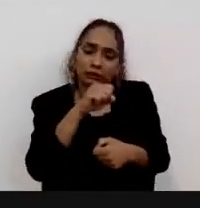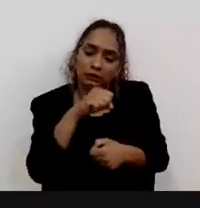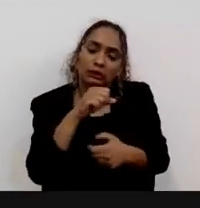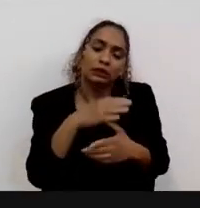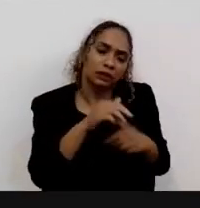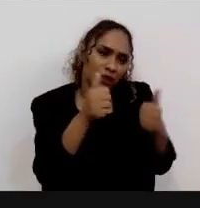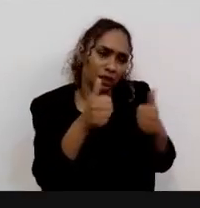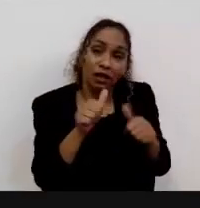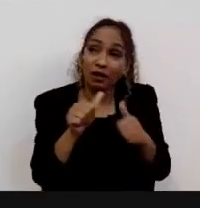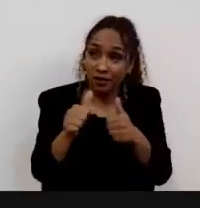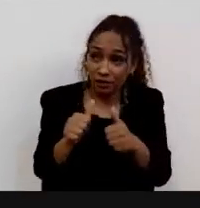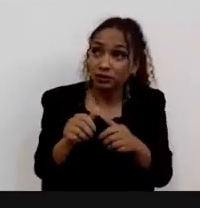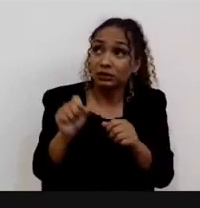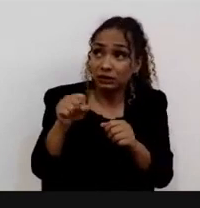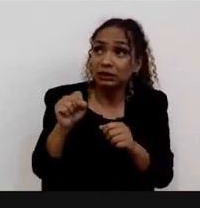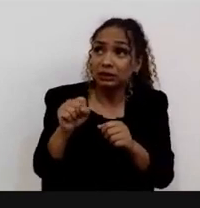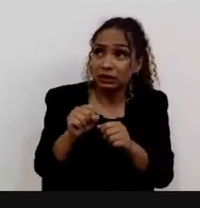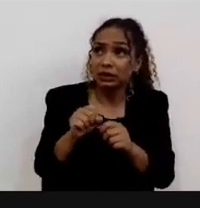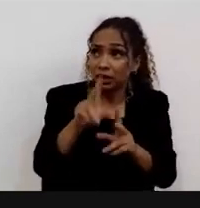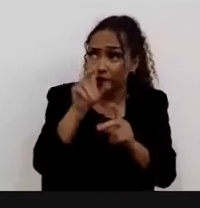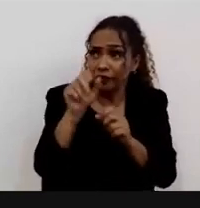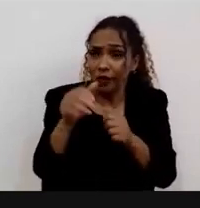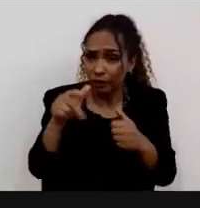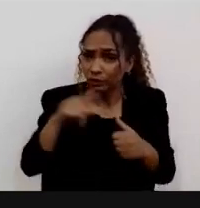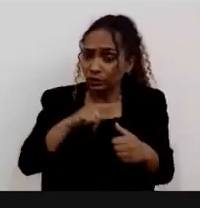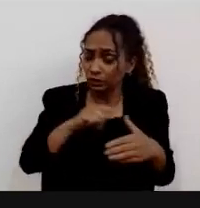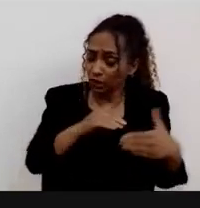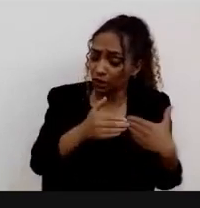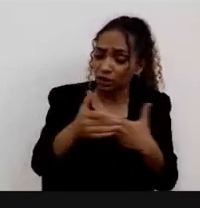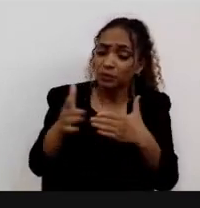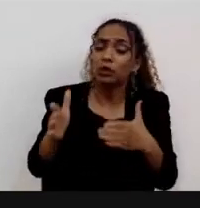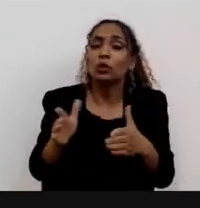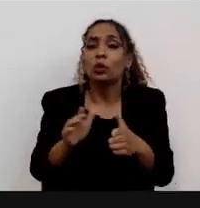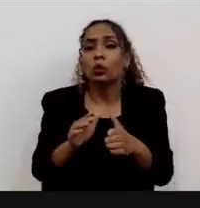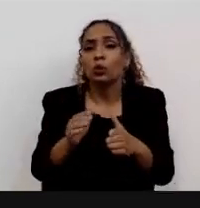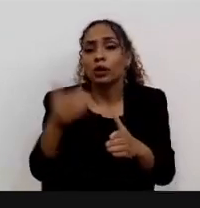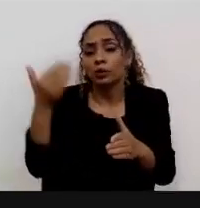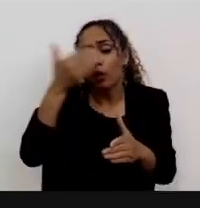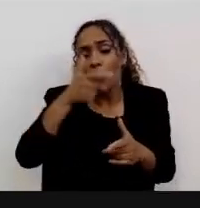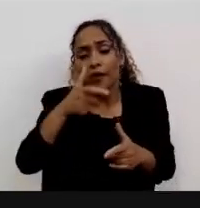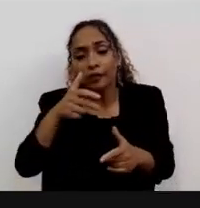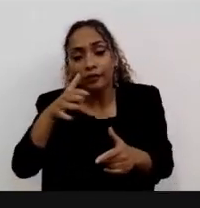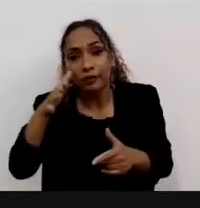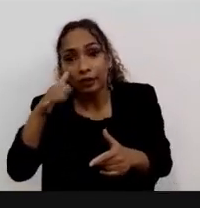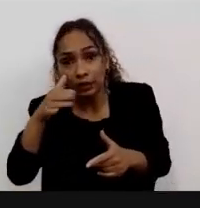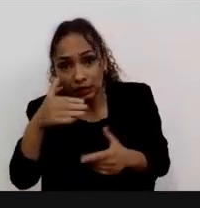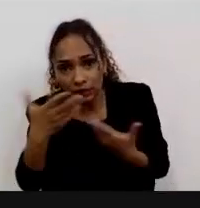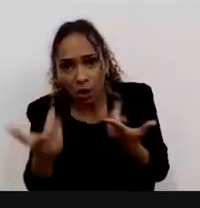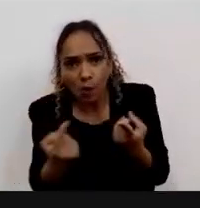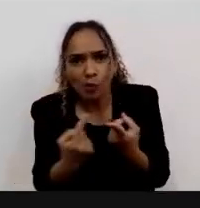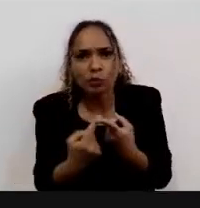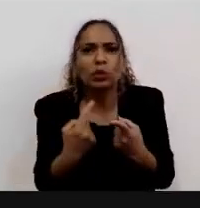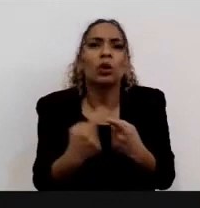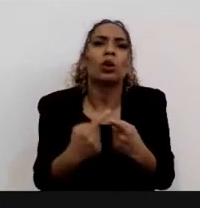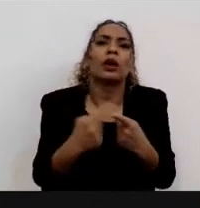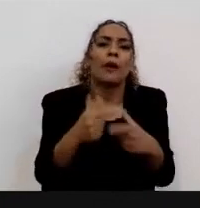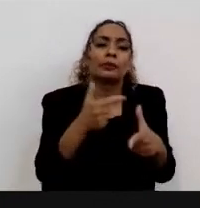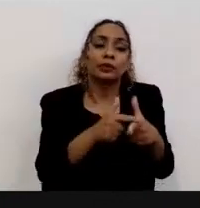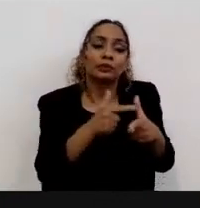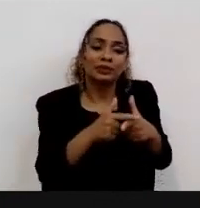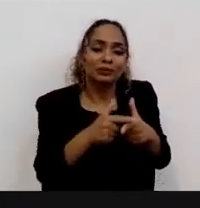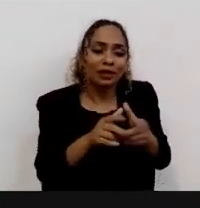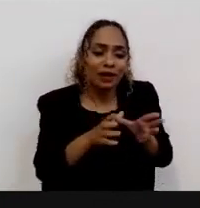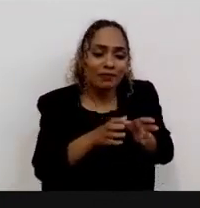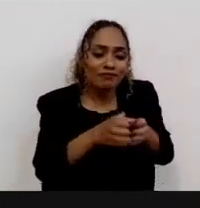e avaliação. Né? Muito. Mas eu acho que tem essa abertura. Assim, eles se mostram interessados assim, em novidades, até porque é um problema que eles vivem.